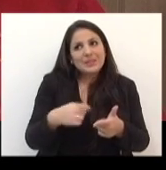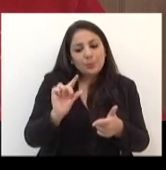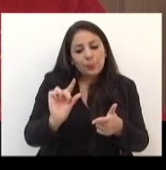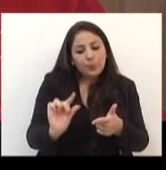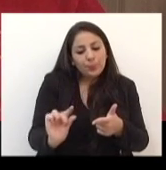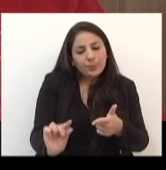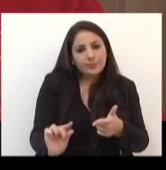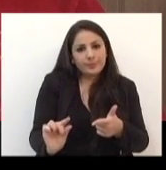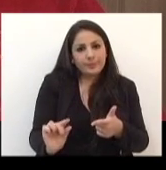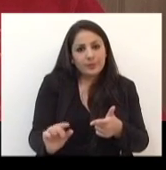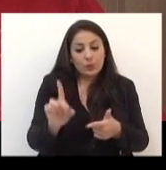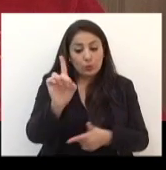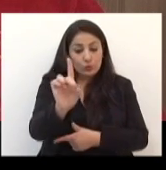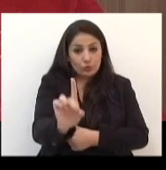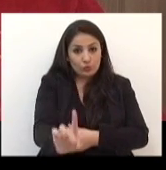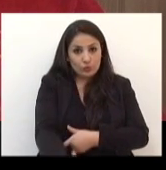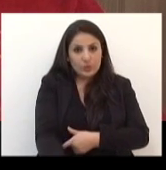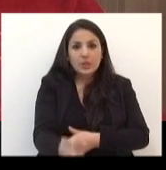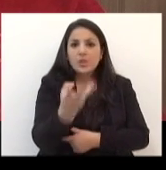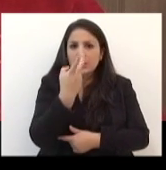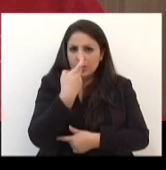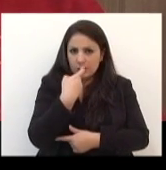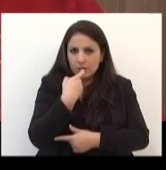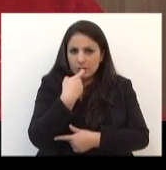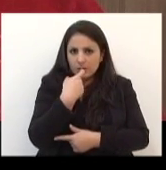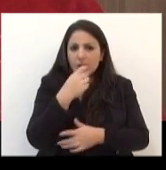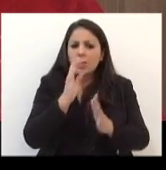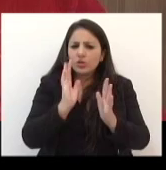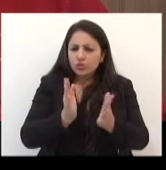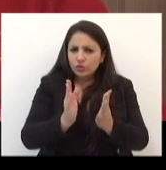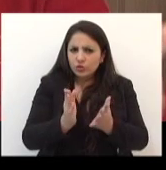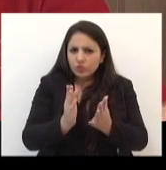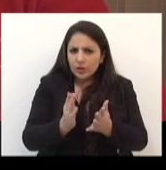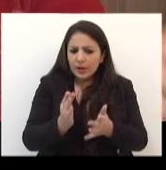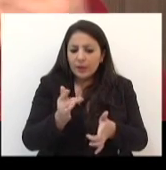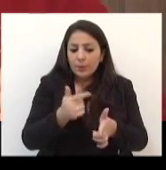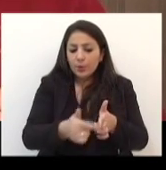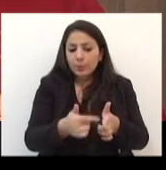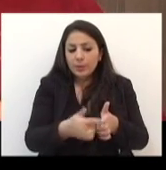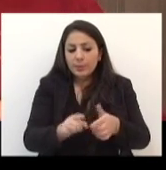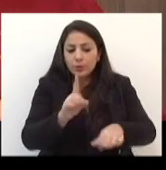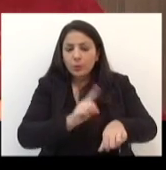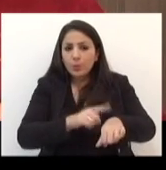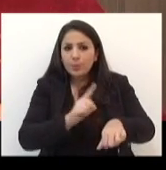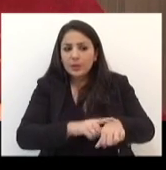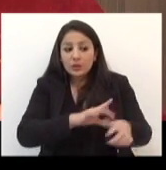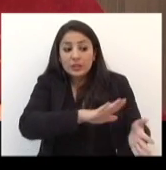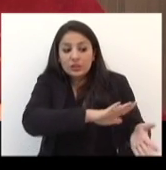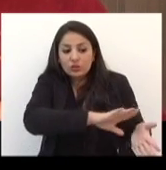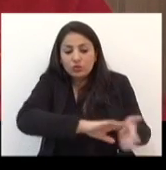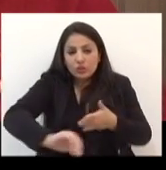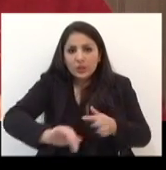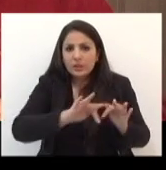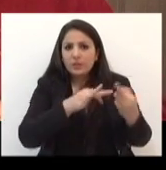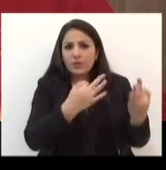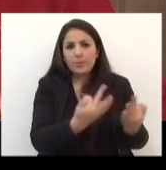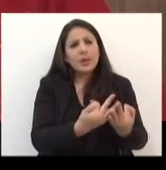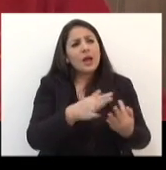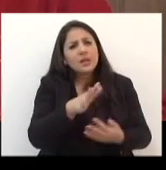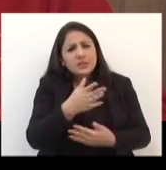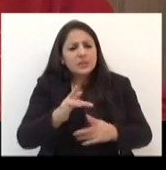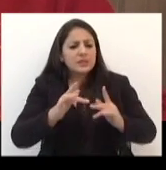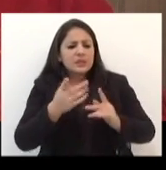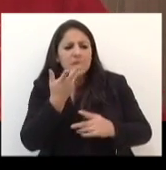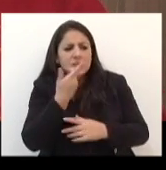menor. O direito da criança já está violado quando ela é retirada do núcleo familiar. A criança muitas vezes